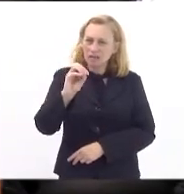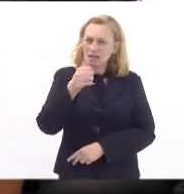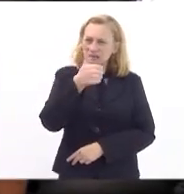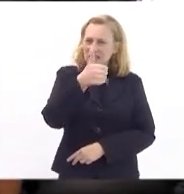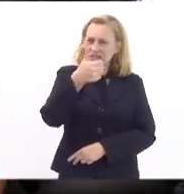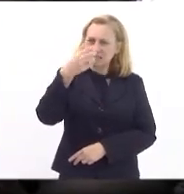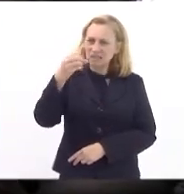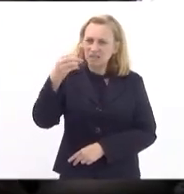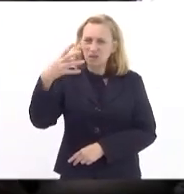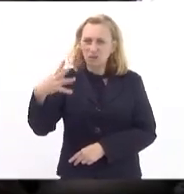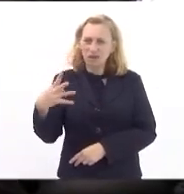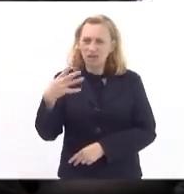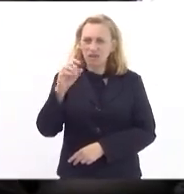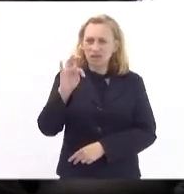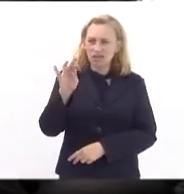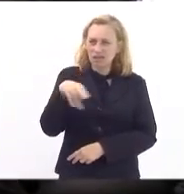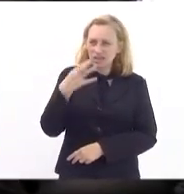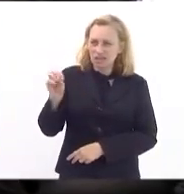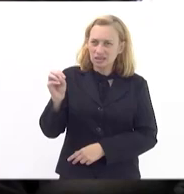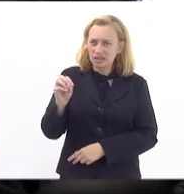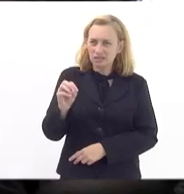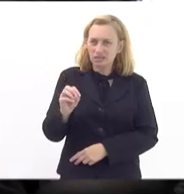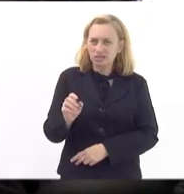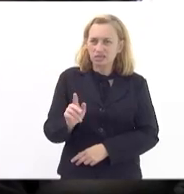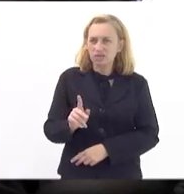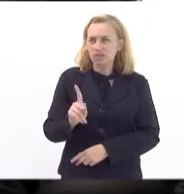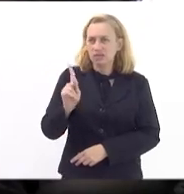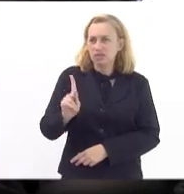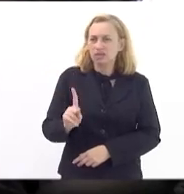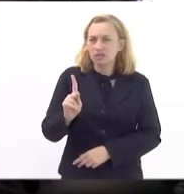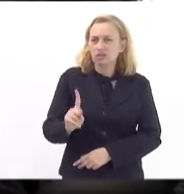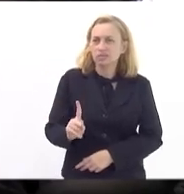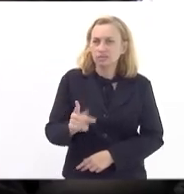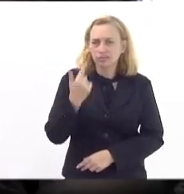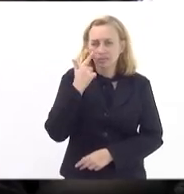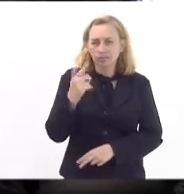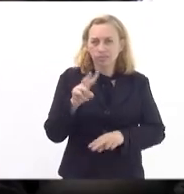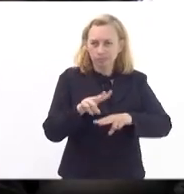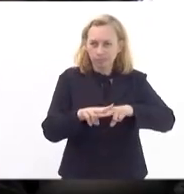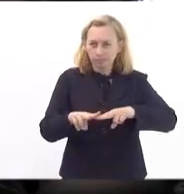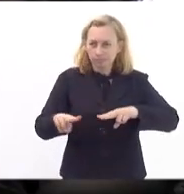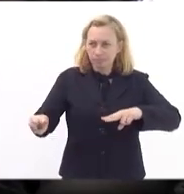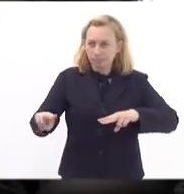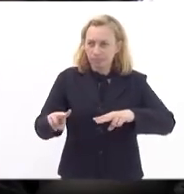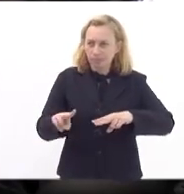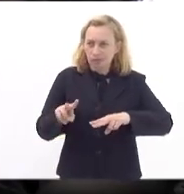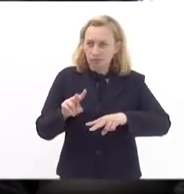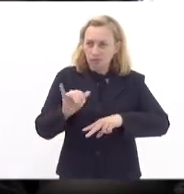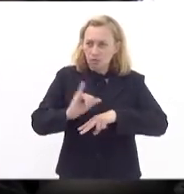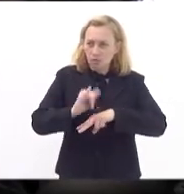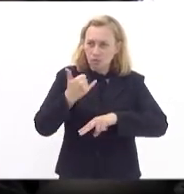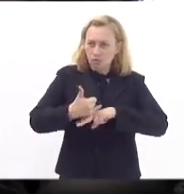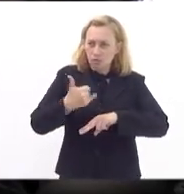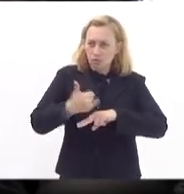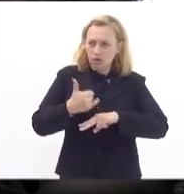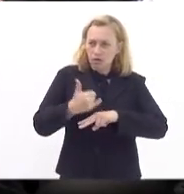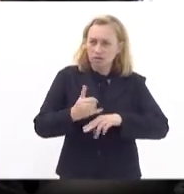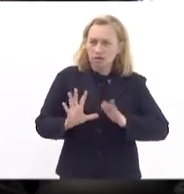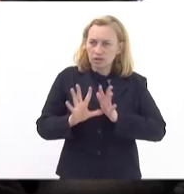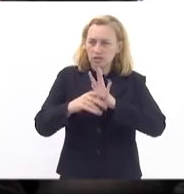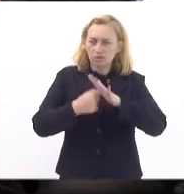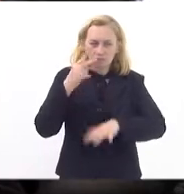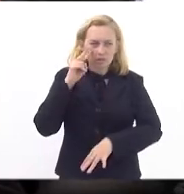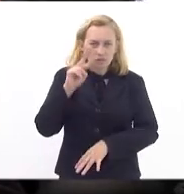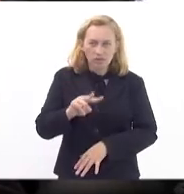104 Estações e não sei quanto de quilometragem para ver lá o ferro que tá sendo roubados então deixa de